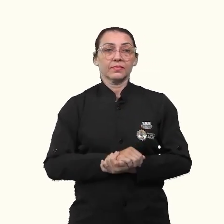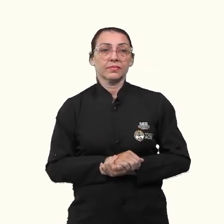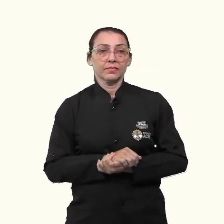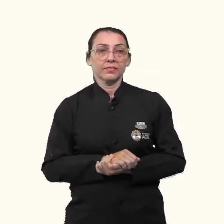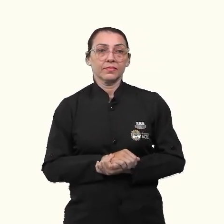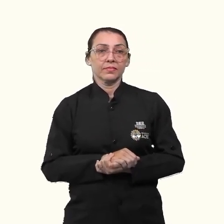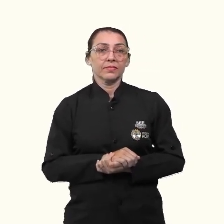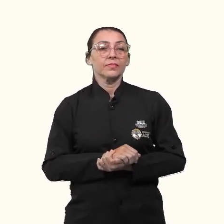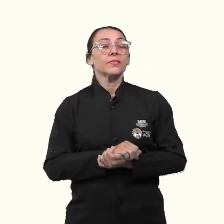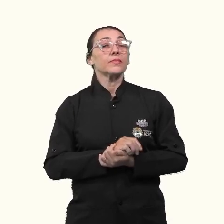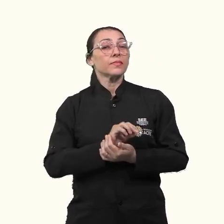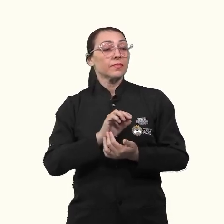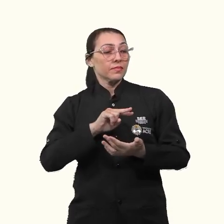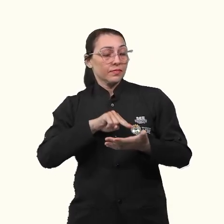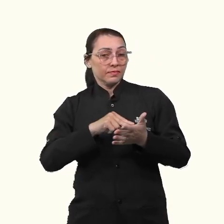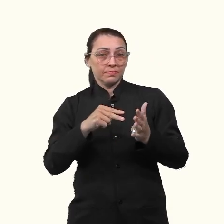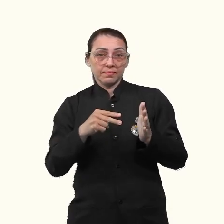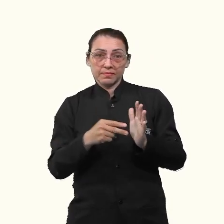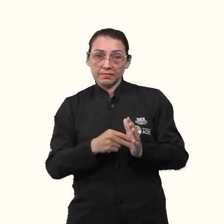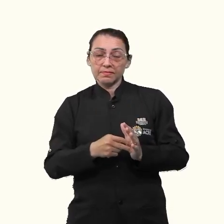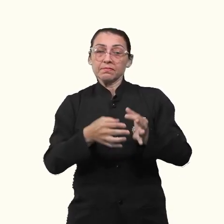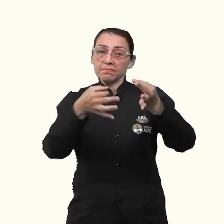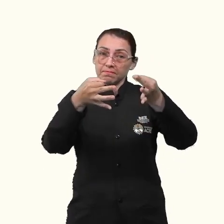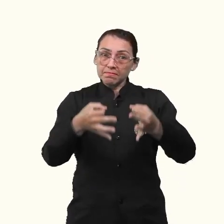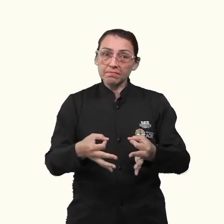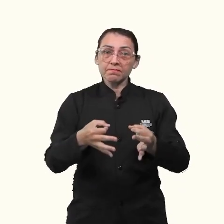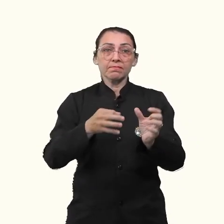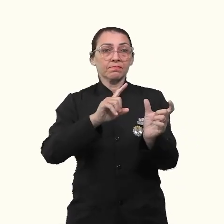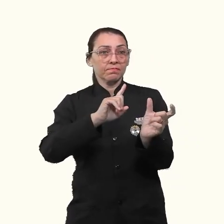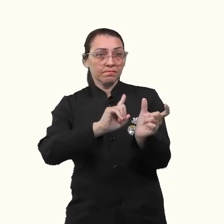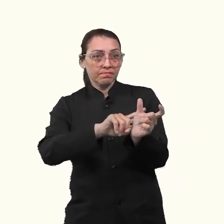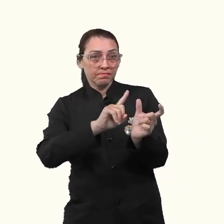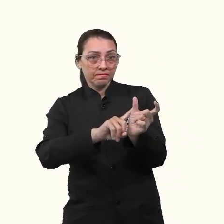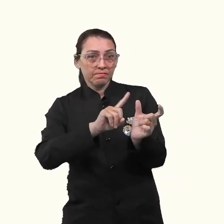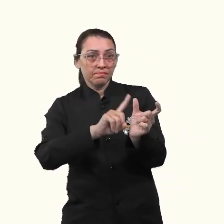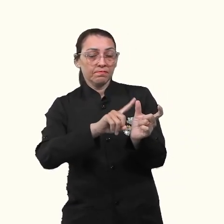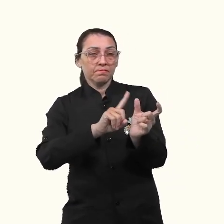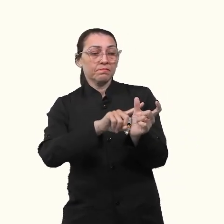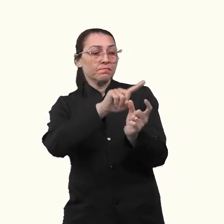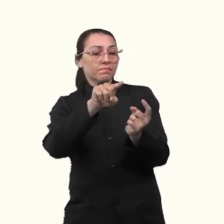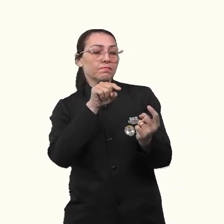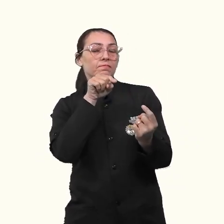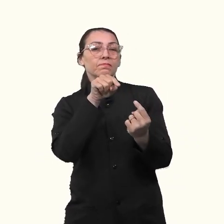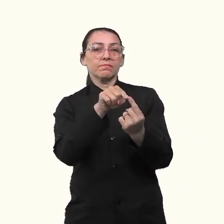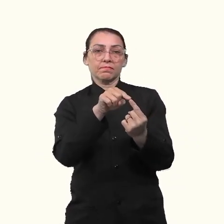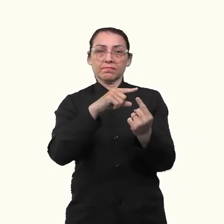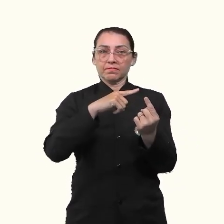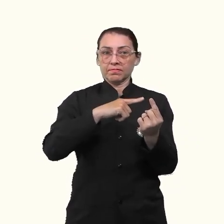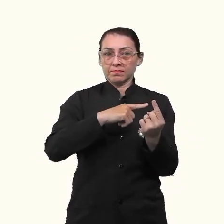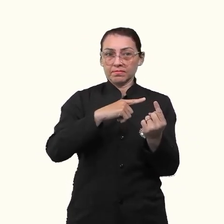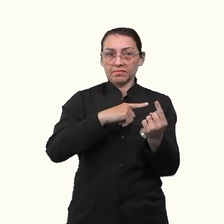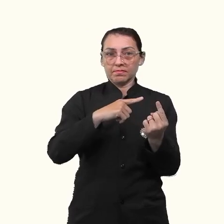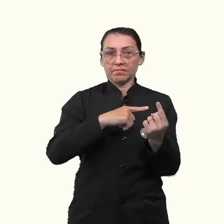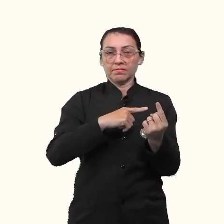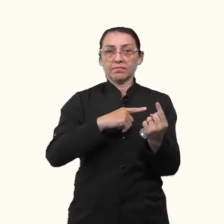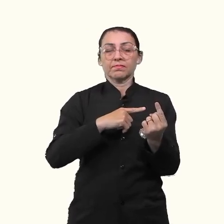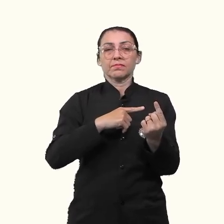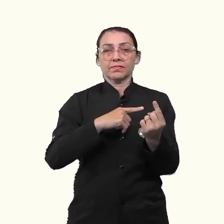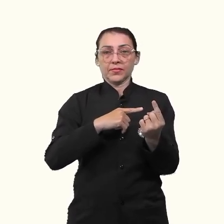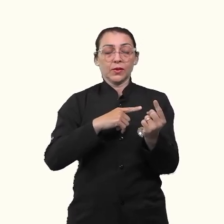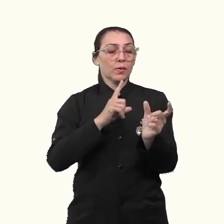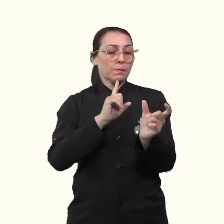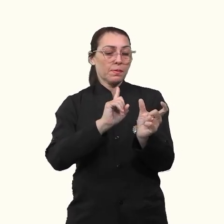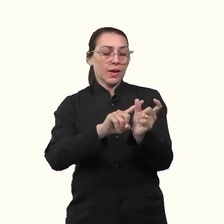A denotação é o sentido literal que fala de forma objetiva e é o comum de